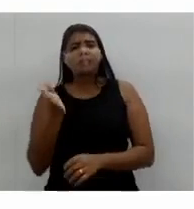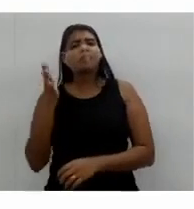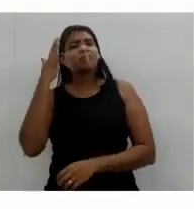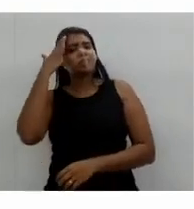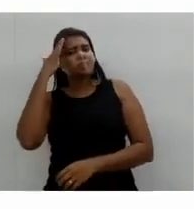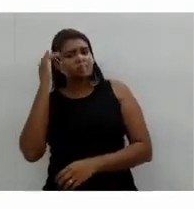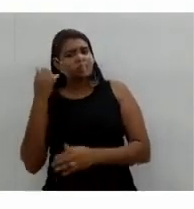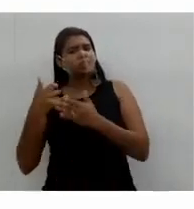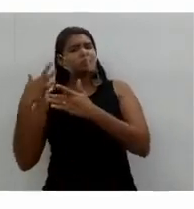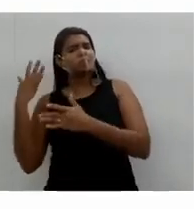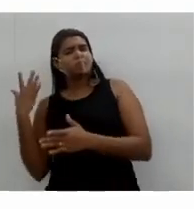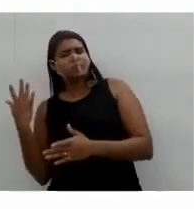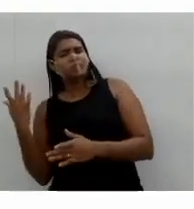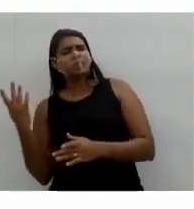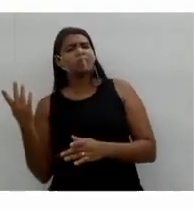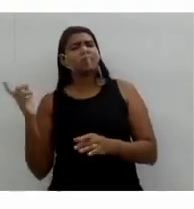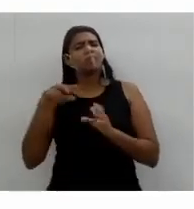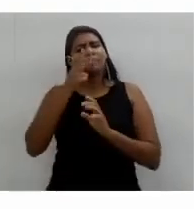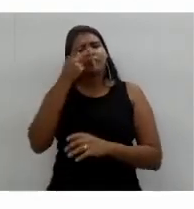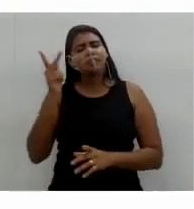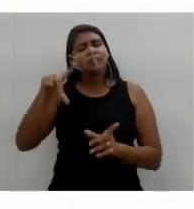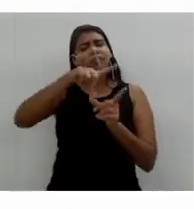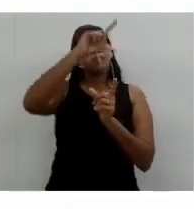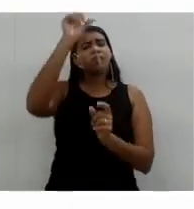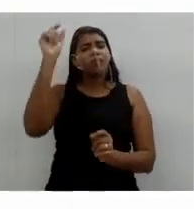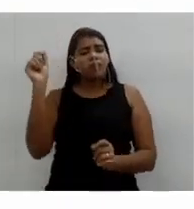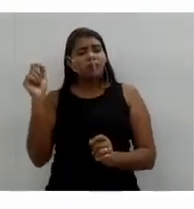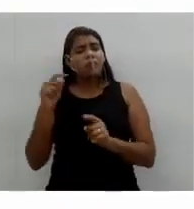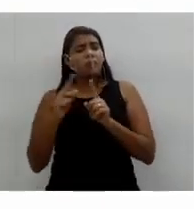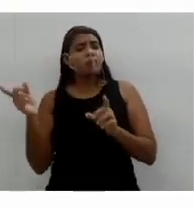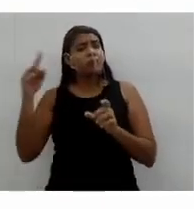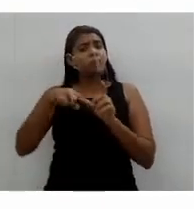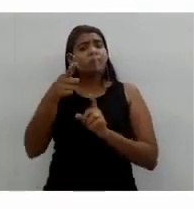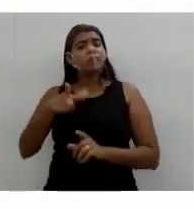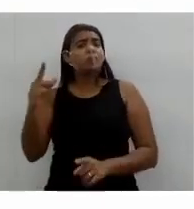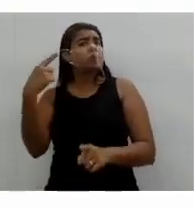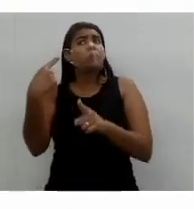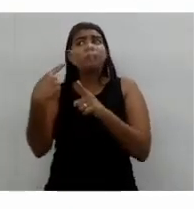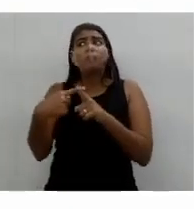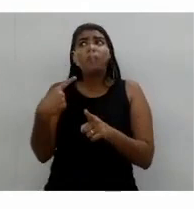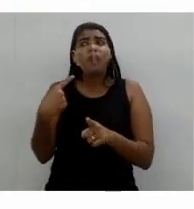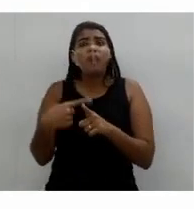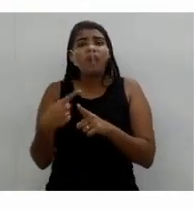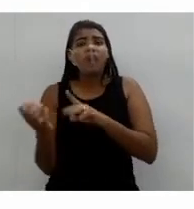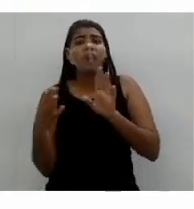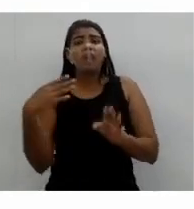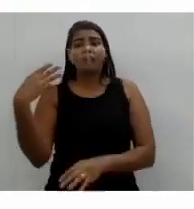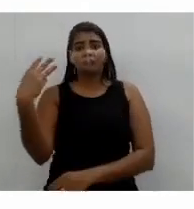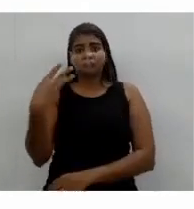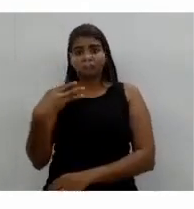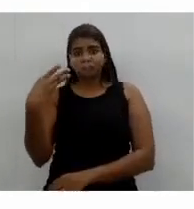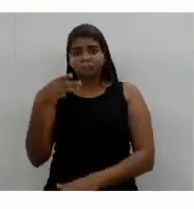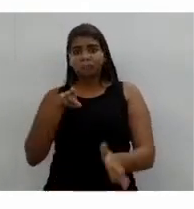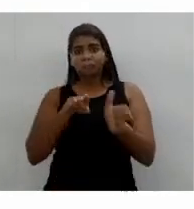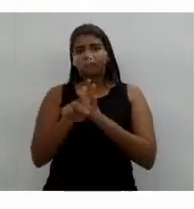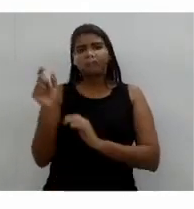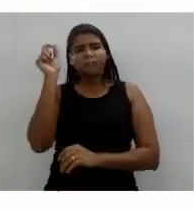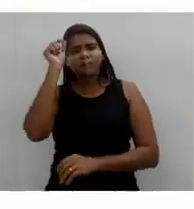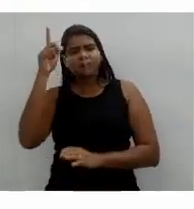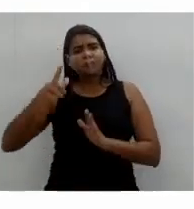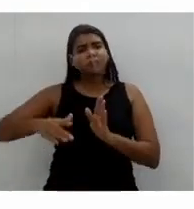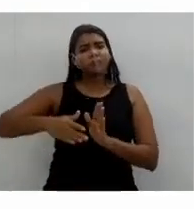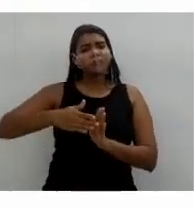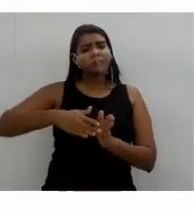no passado e depois não voltou mais. Por quê? E a terceira questão, ela está relacionada à ideia de